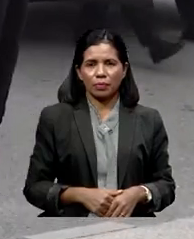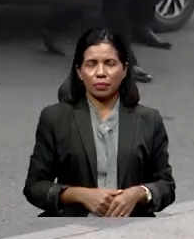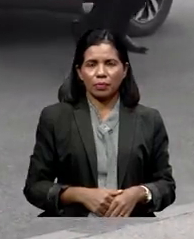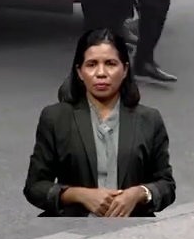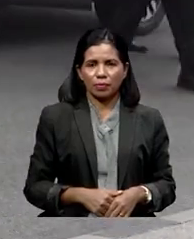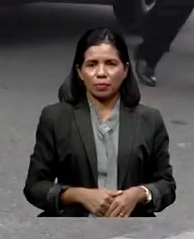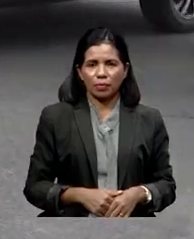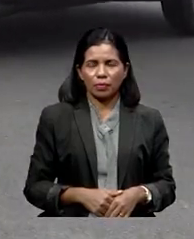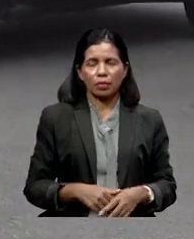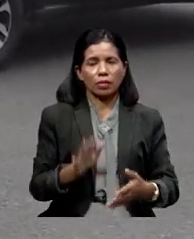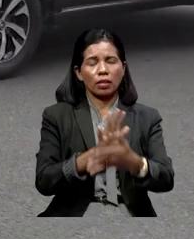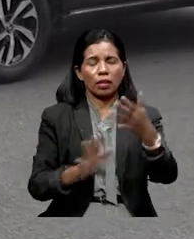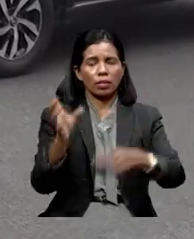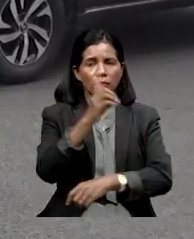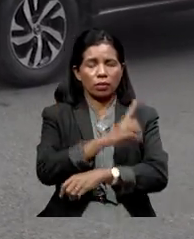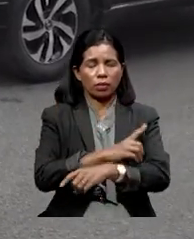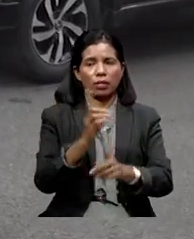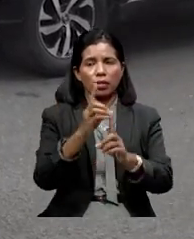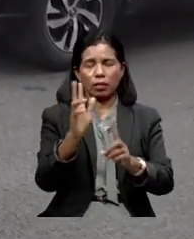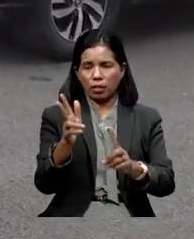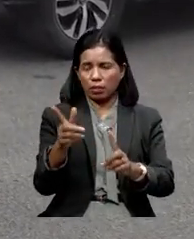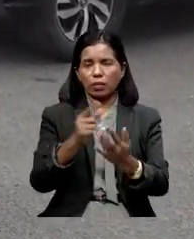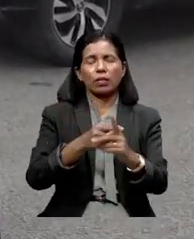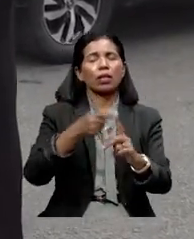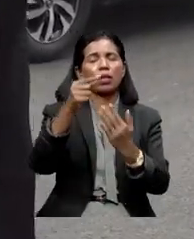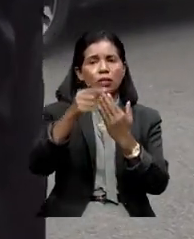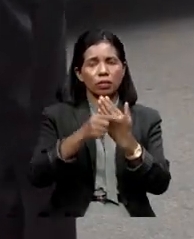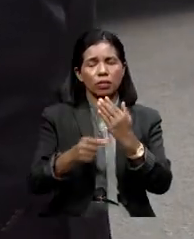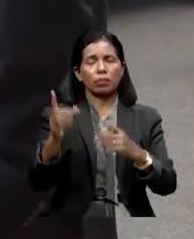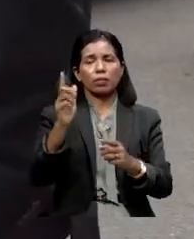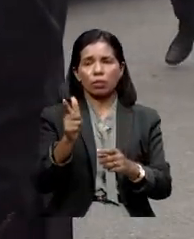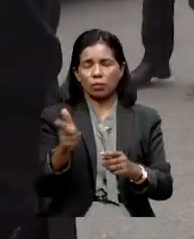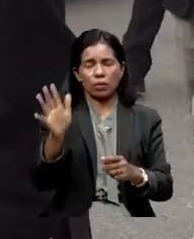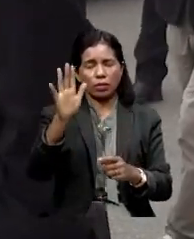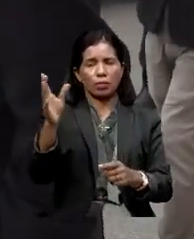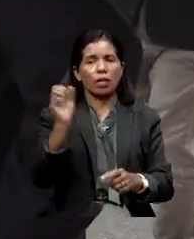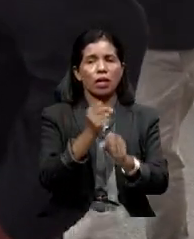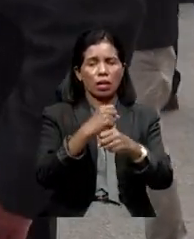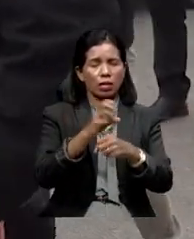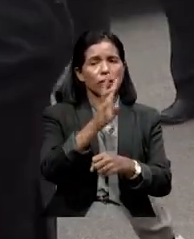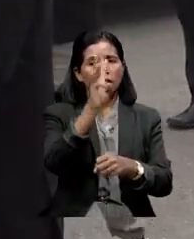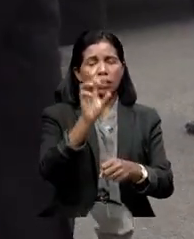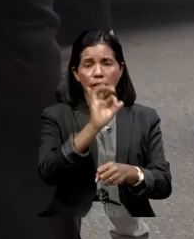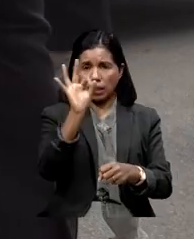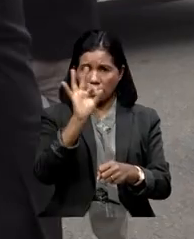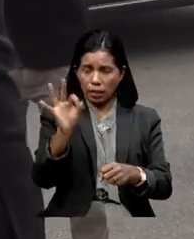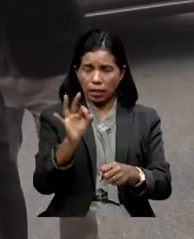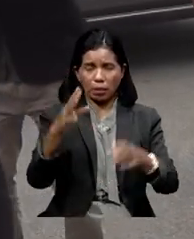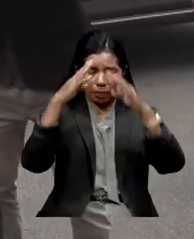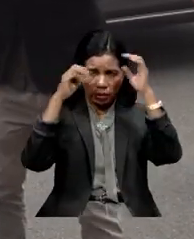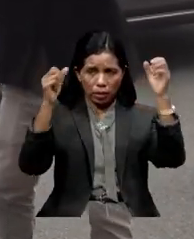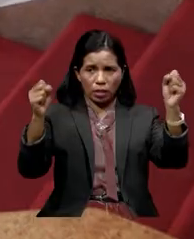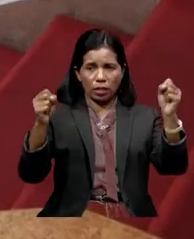Ia ambito comemoração lor consulta popular 30 de agosto Badala Ronul Risen Lima na be halavia sexta nem Presidente da República Árabe